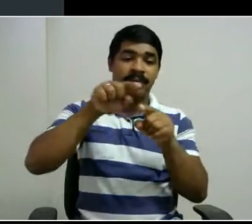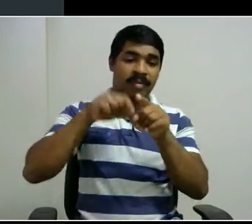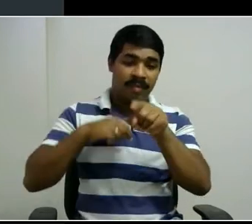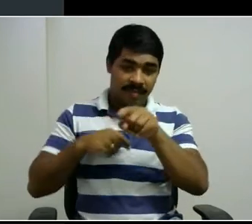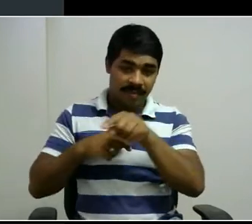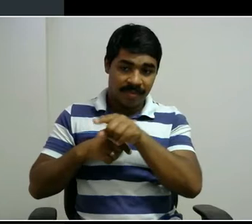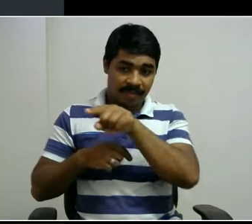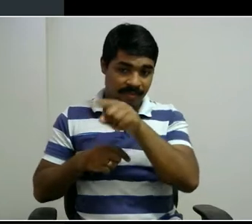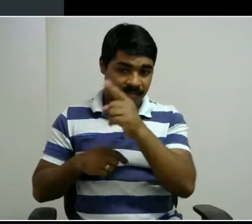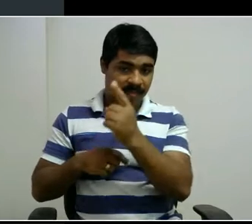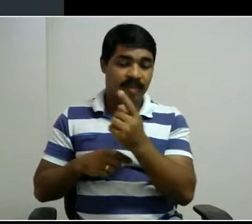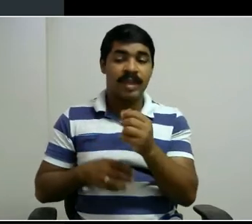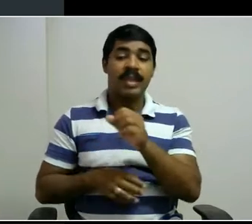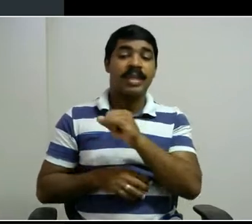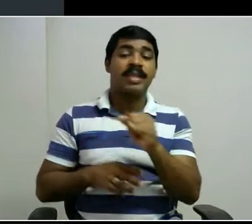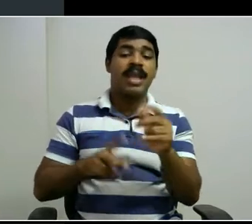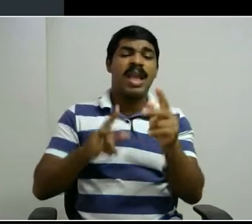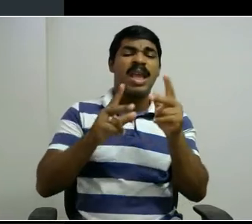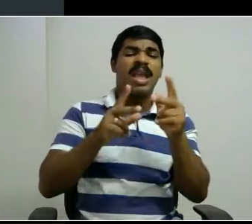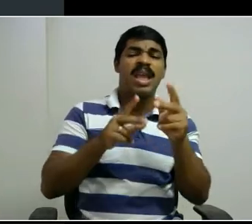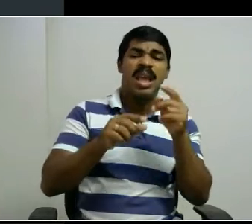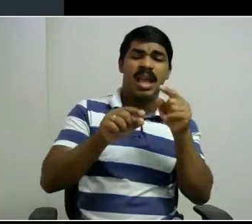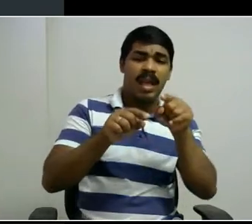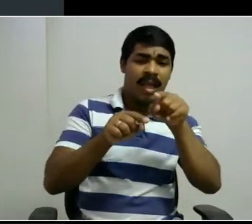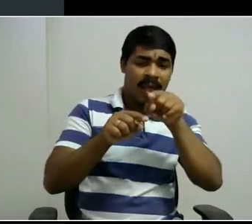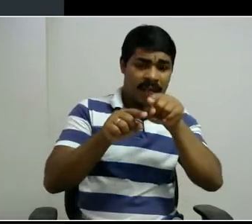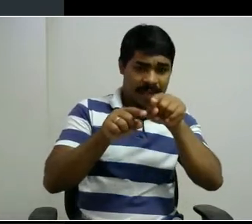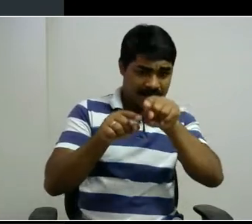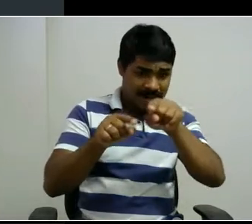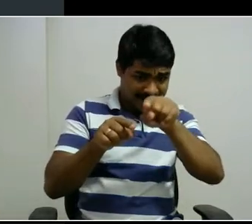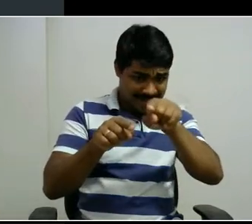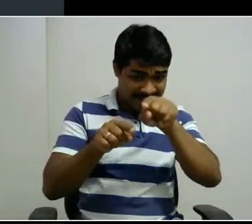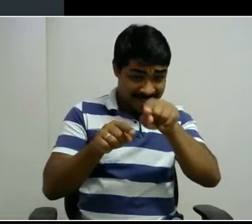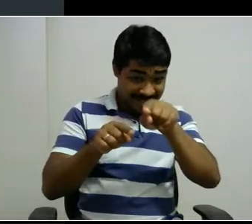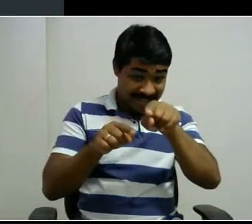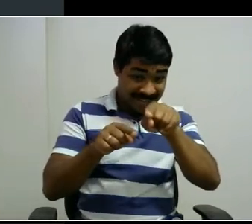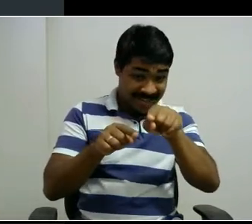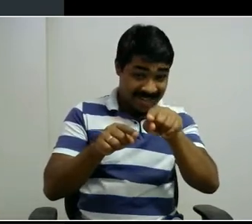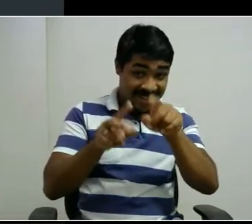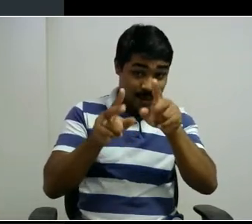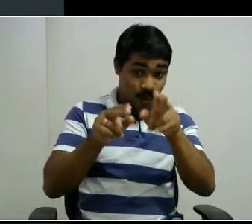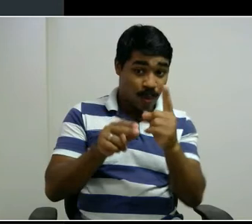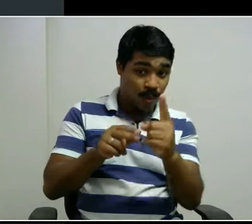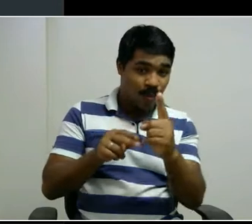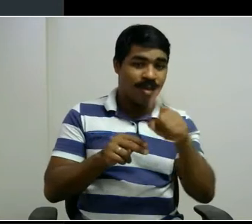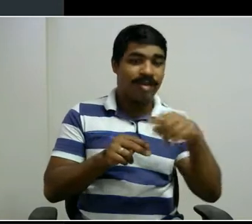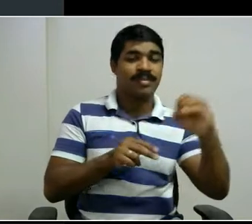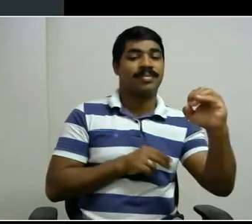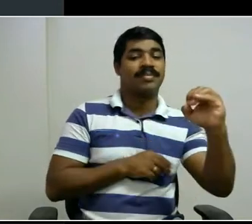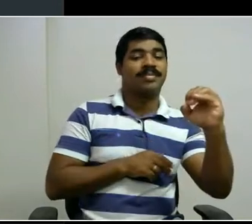a 1, a função é zero, aqui é o zero da função.